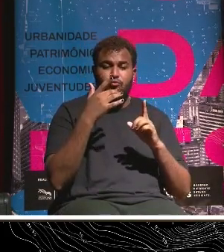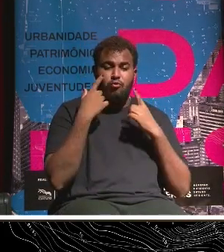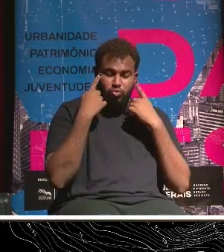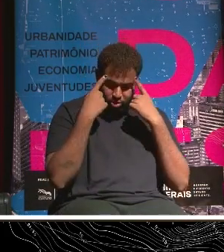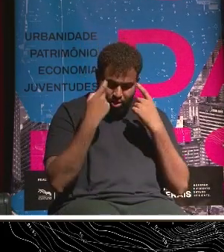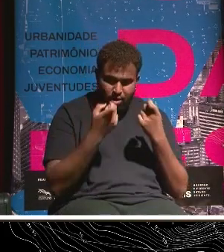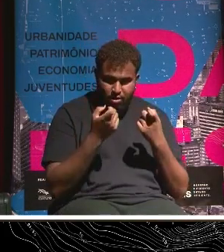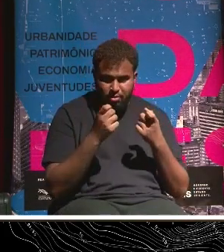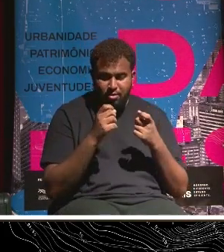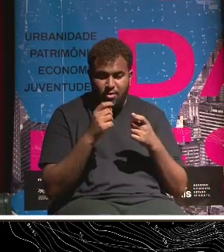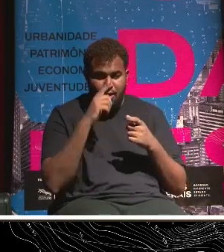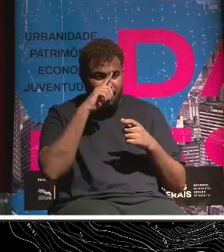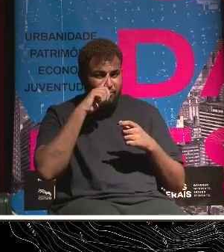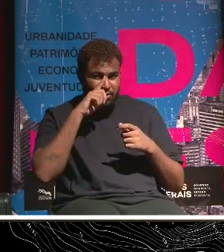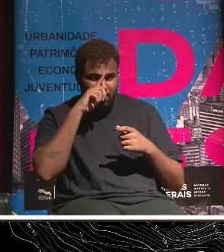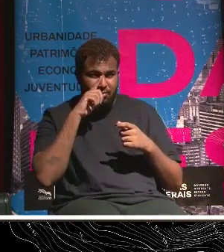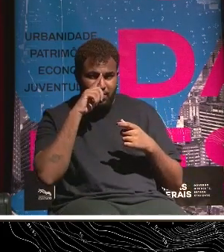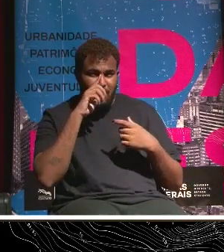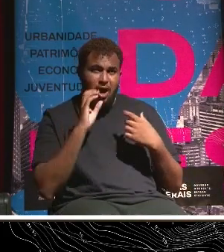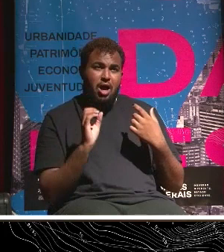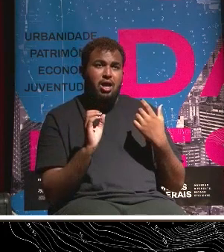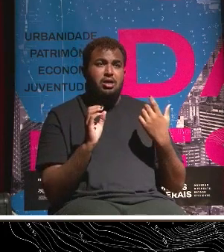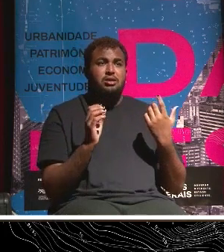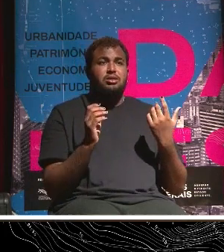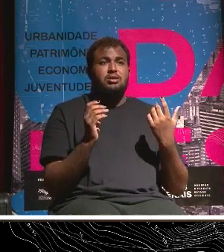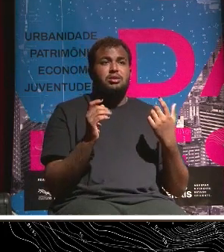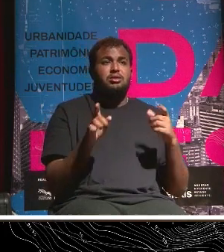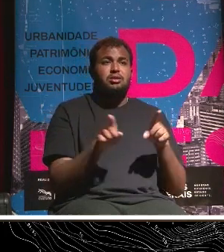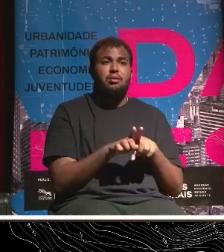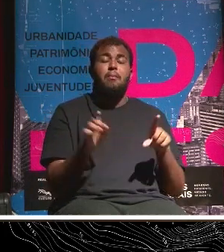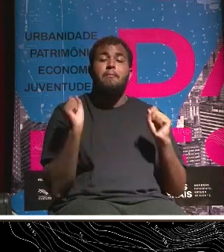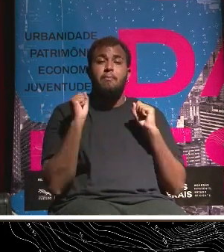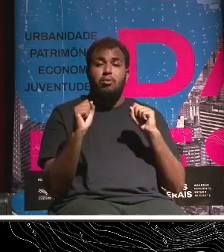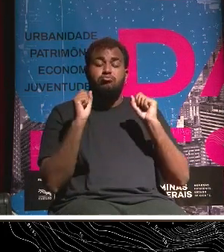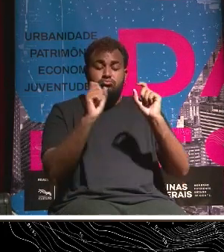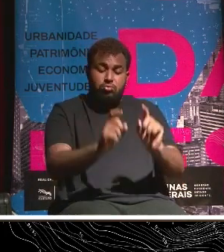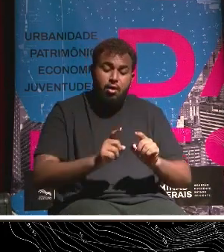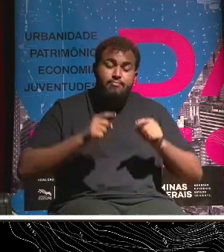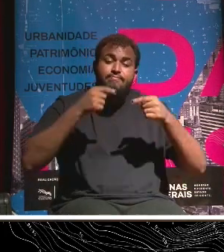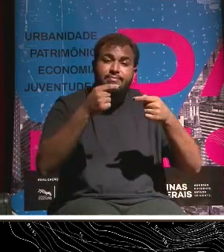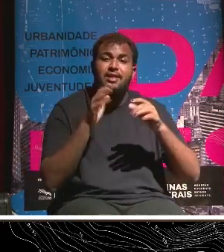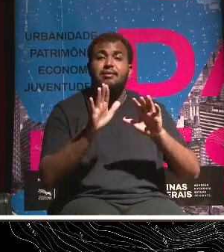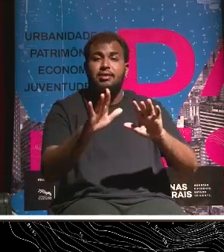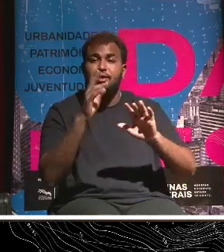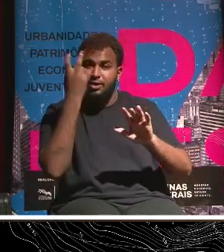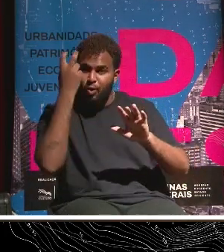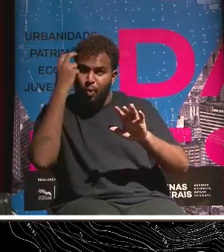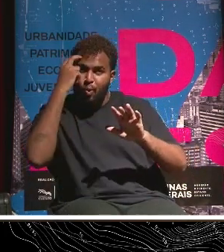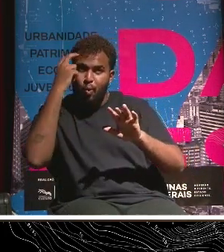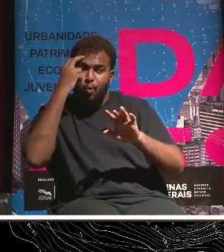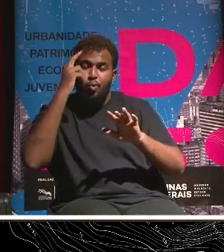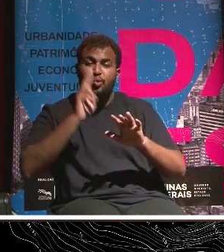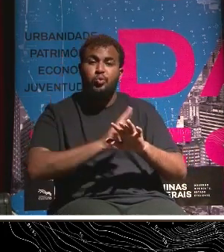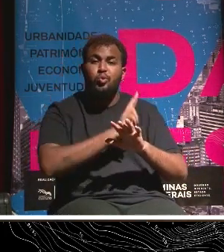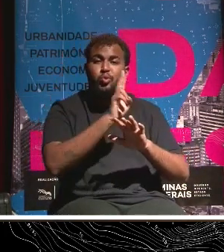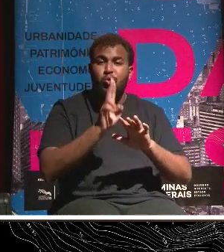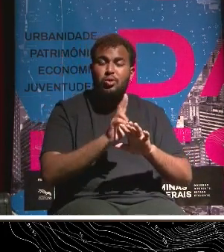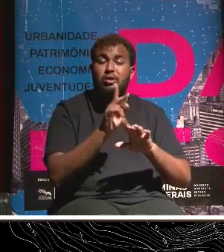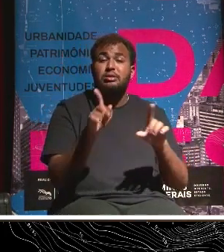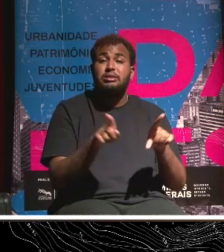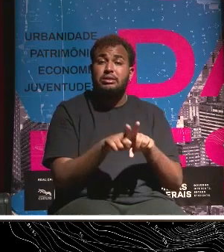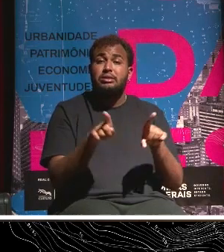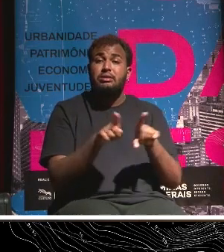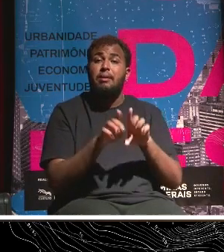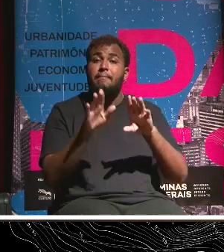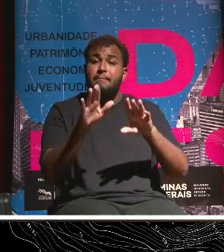uma maior situação de violência, possam reagir. Então, a cultura é instrumento, mas ela